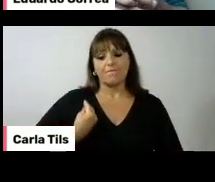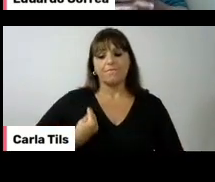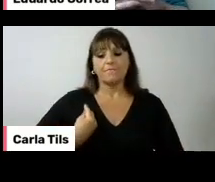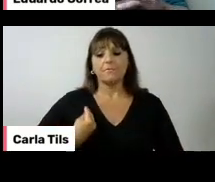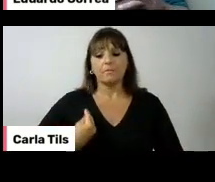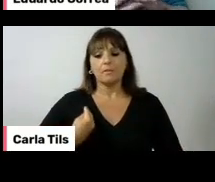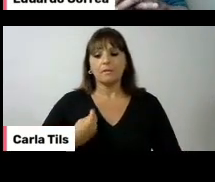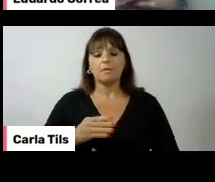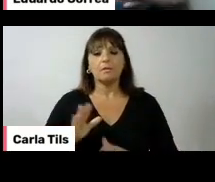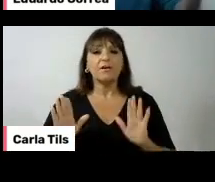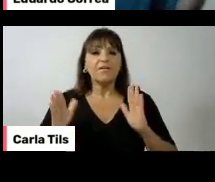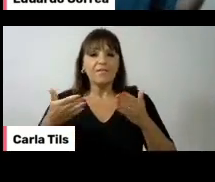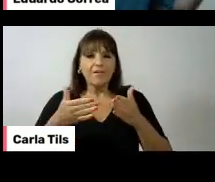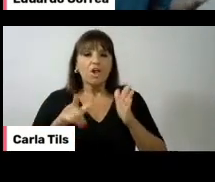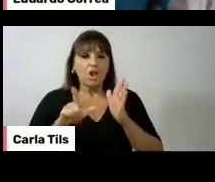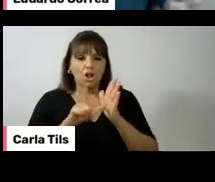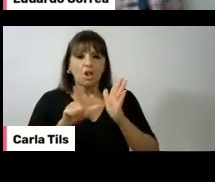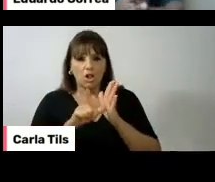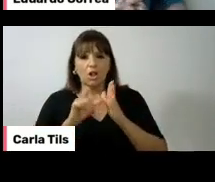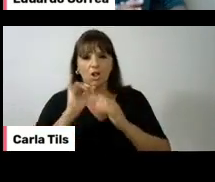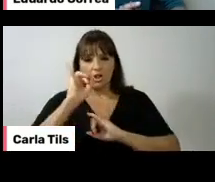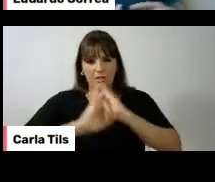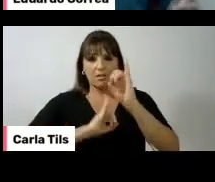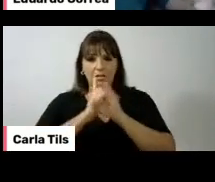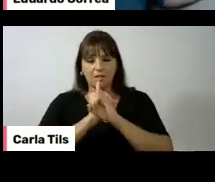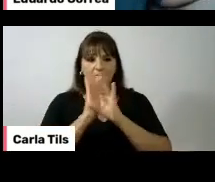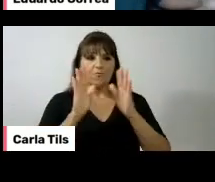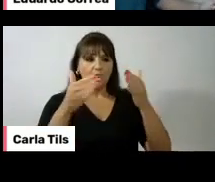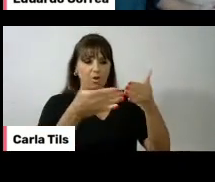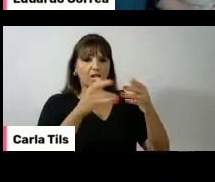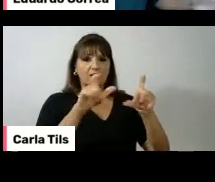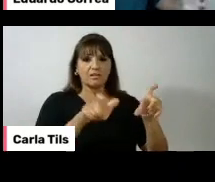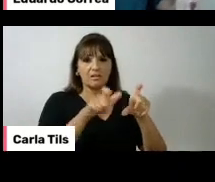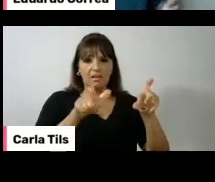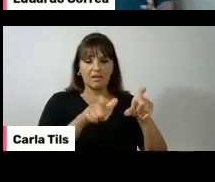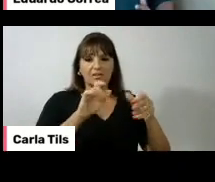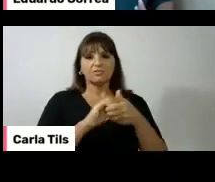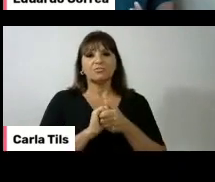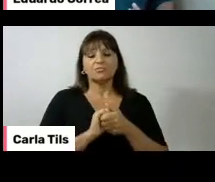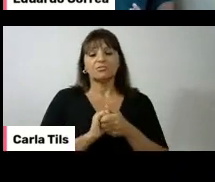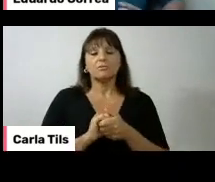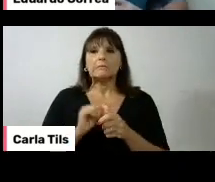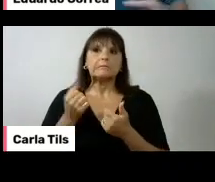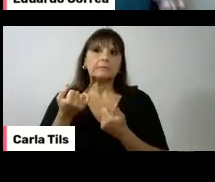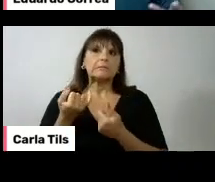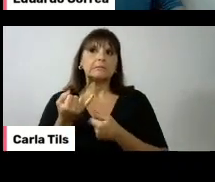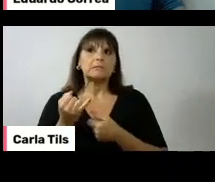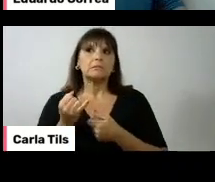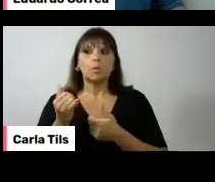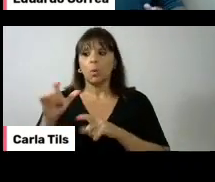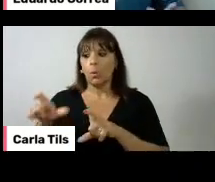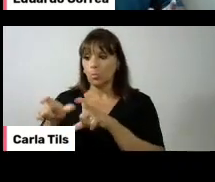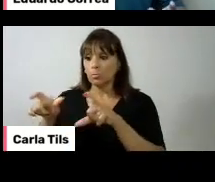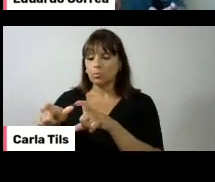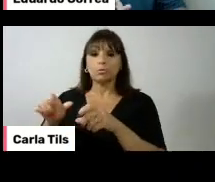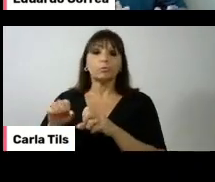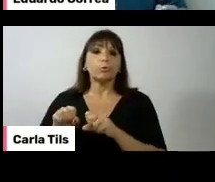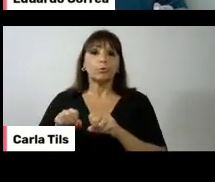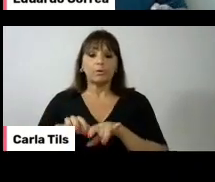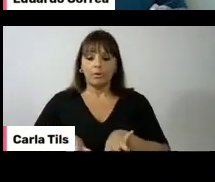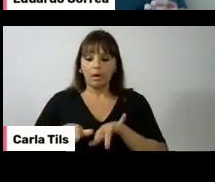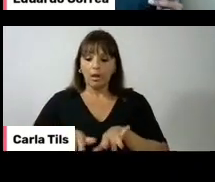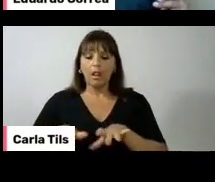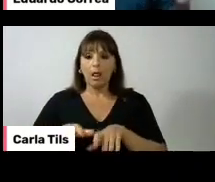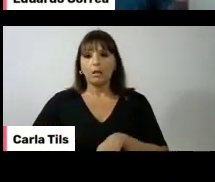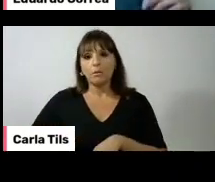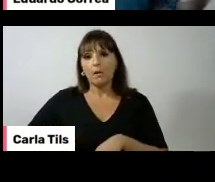para a informática. Imagina que você tem então o seu computador, eu falei para você, estou usando um teclado e um mouse. Imagina que o mouse quebrou e eu quero comprar um outro